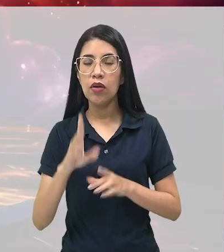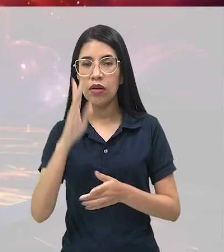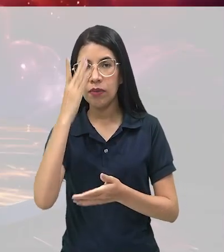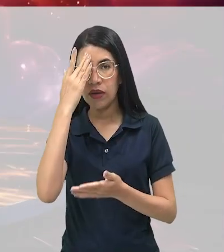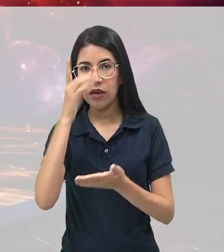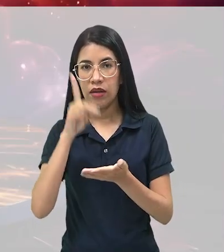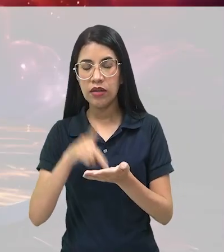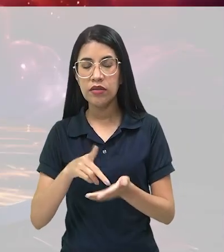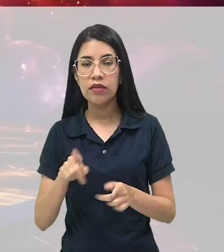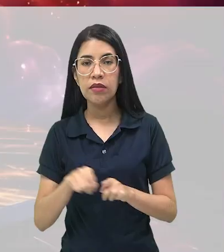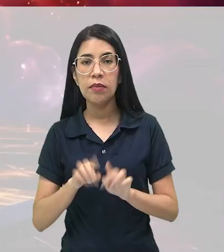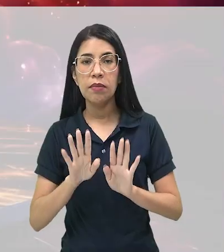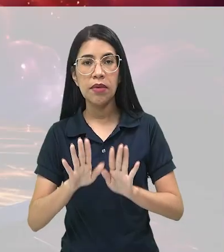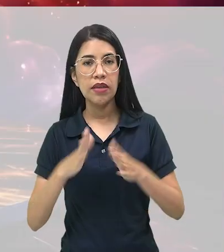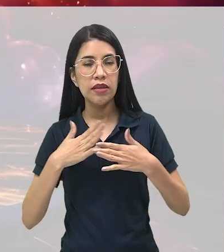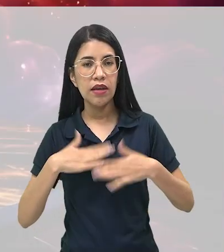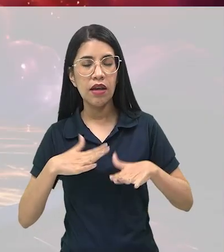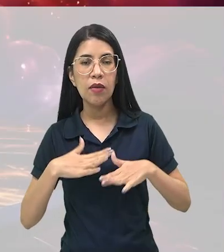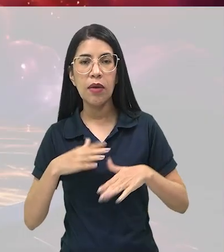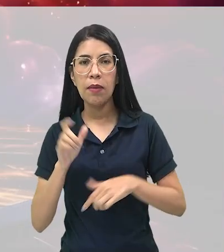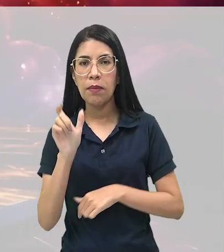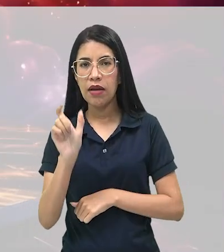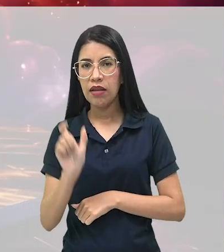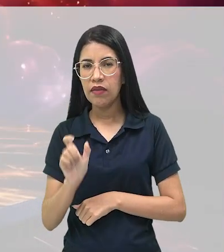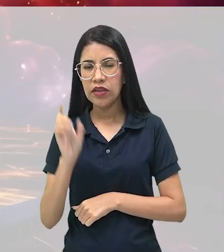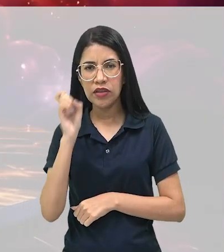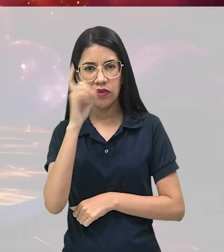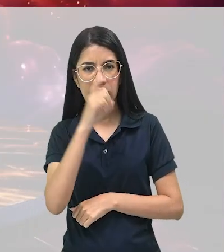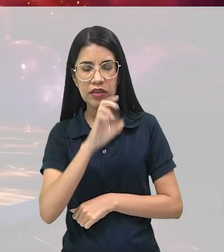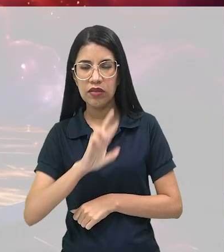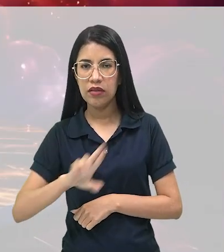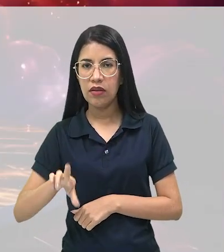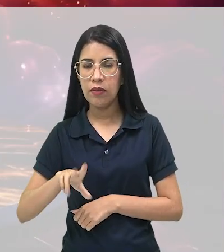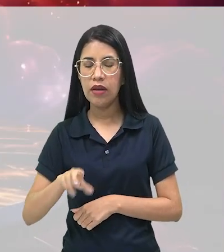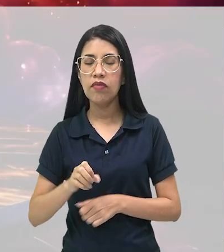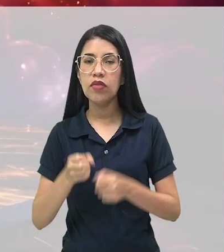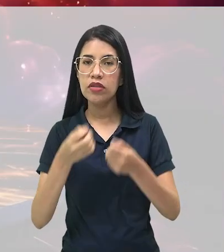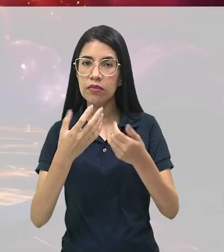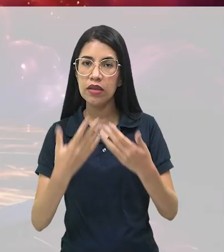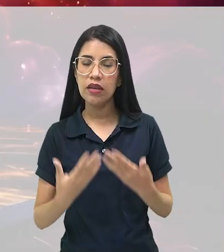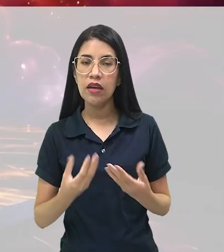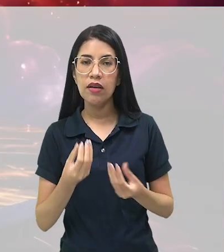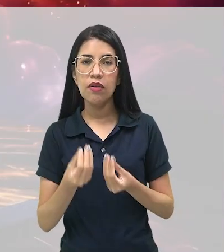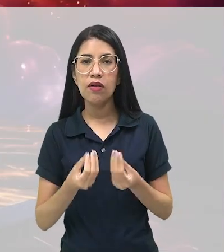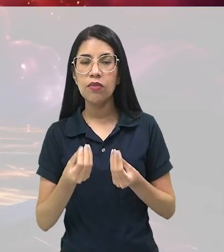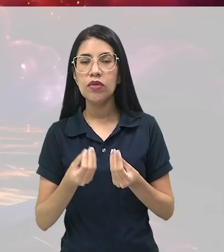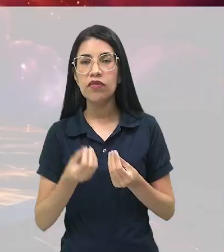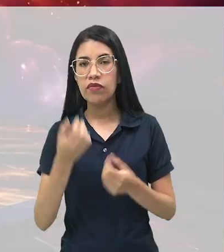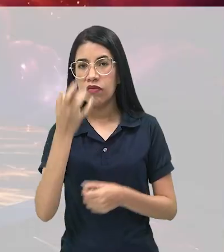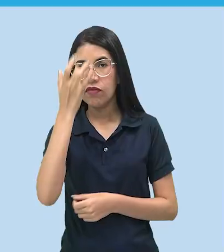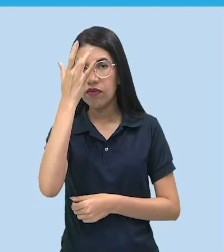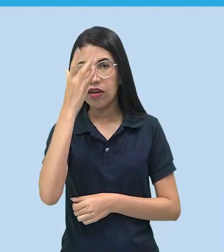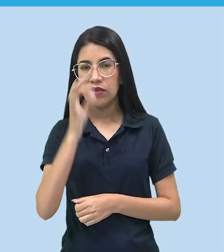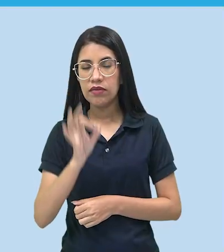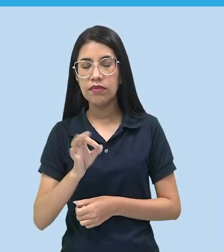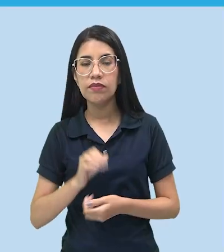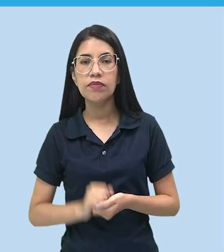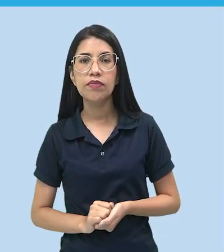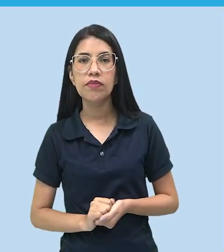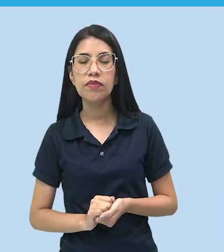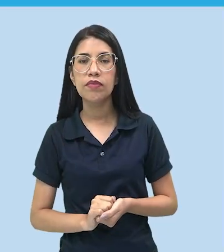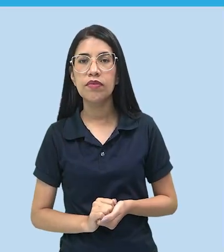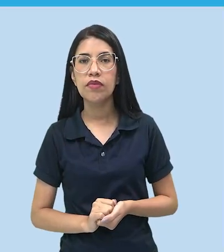doutrinas. Mas calma, não são palavras difíceis. Vou explicar tudo de um jeito bem fácil.